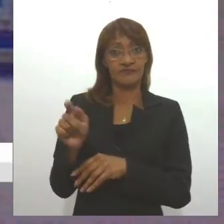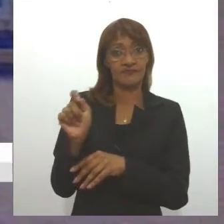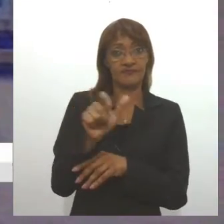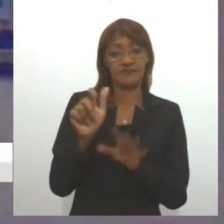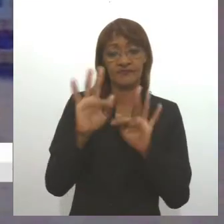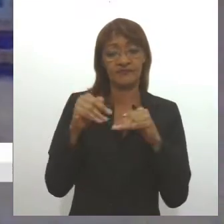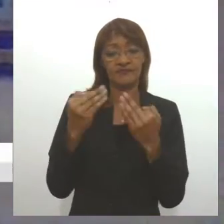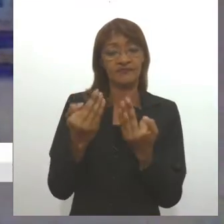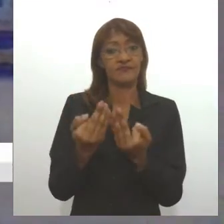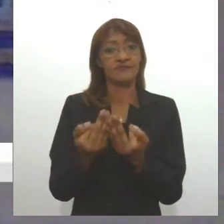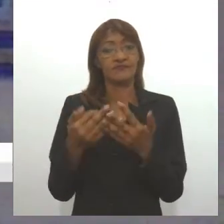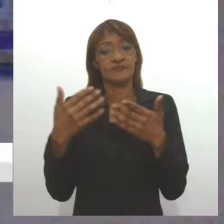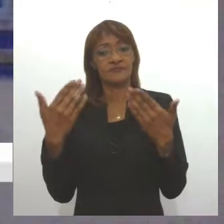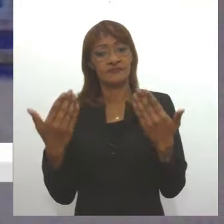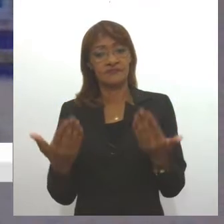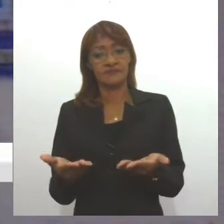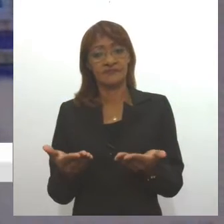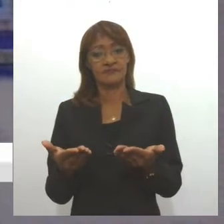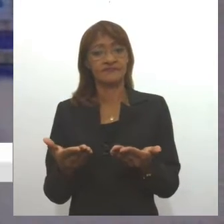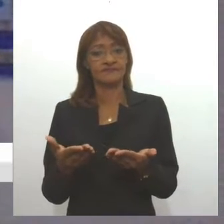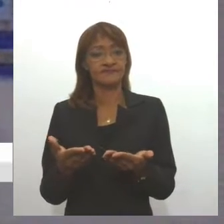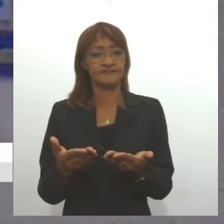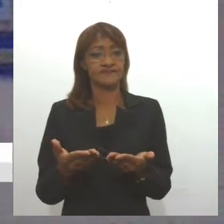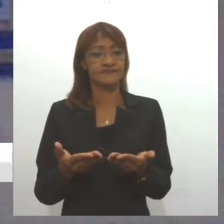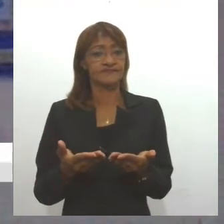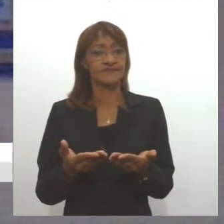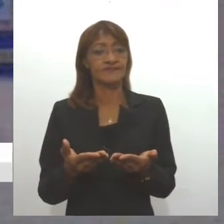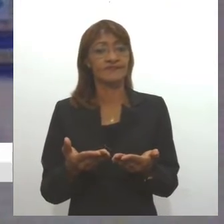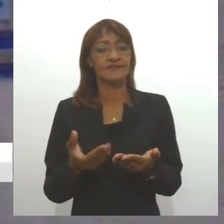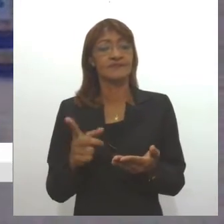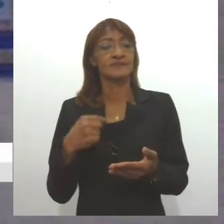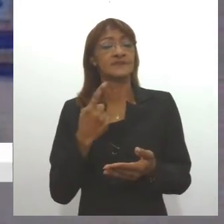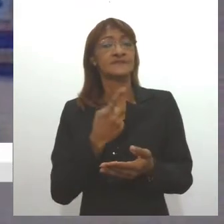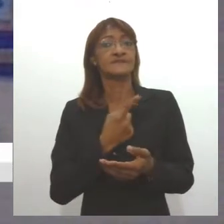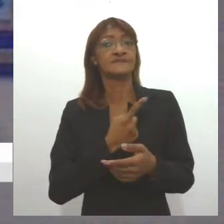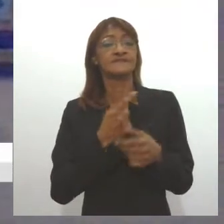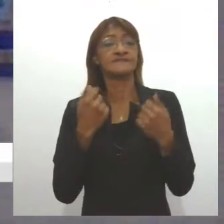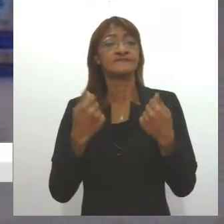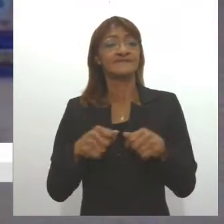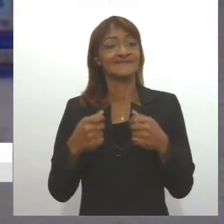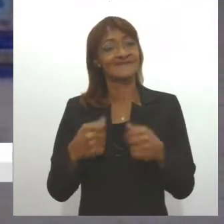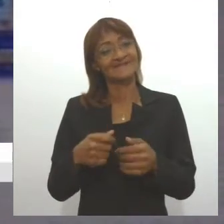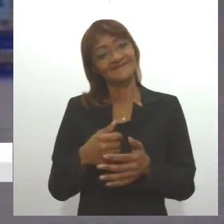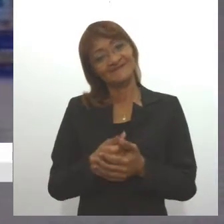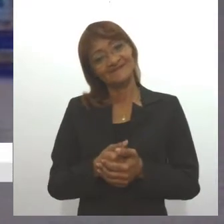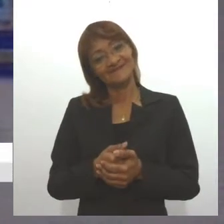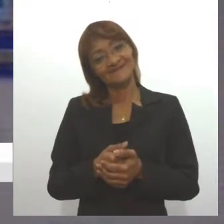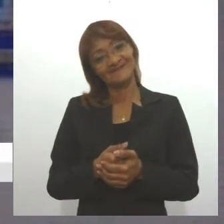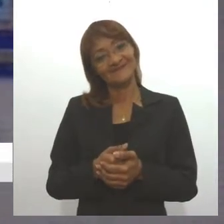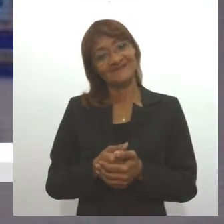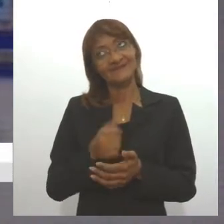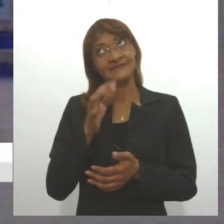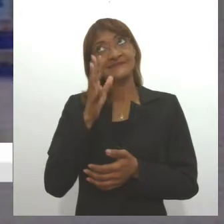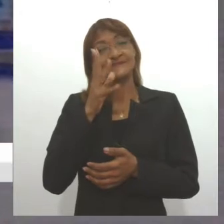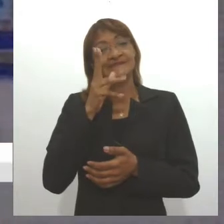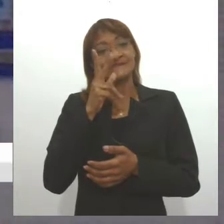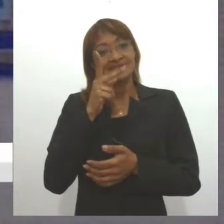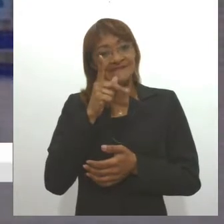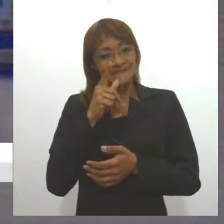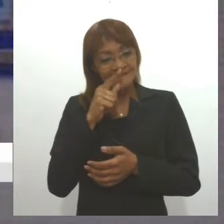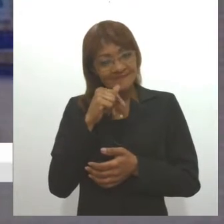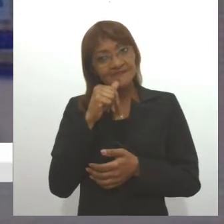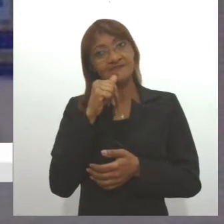gente precisa cada vez mais que esse conselho, né, aqui, que demorou tanto, que foi